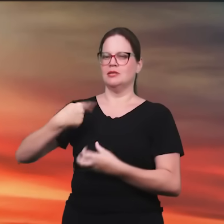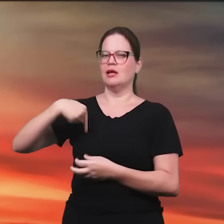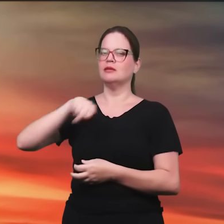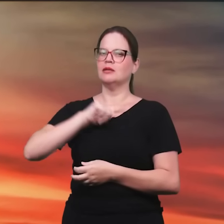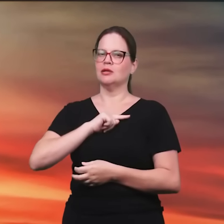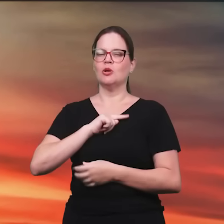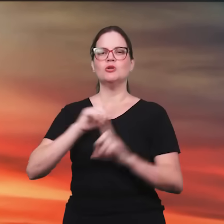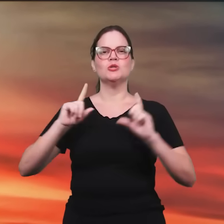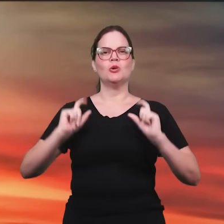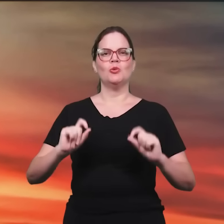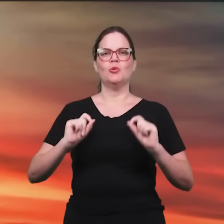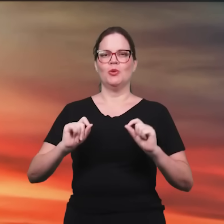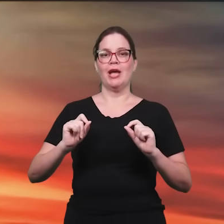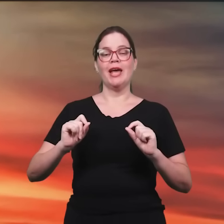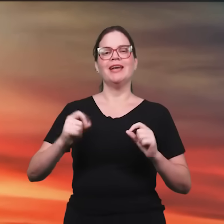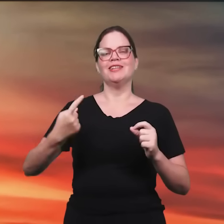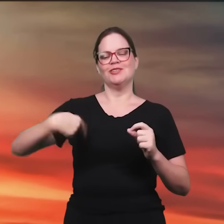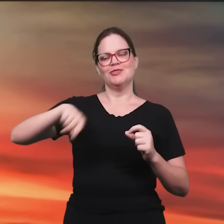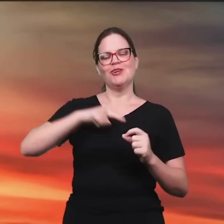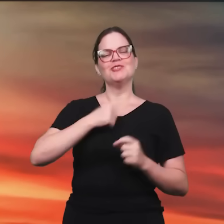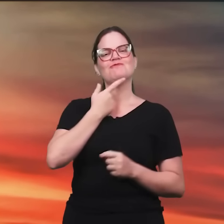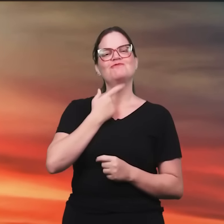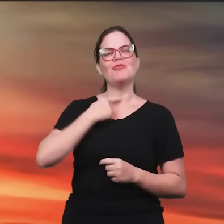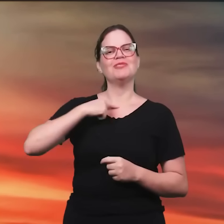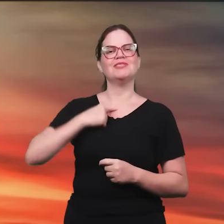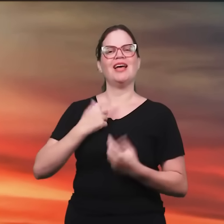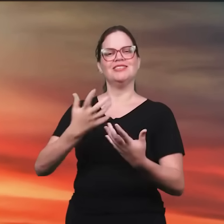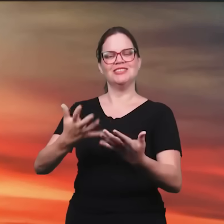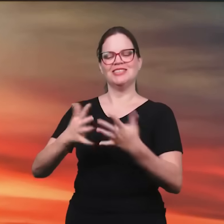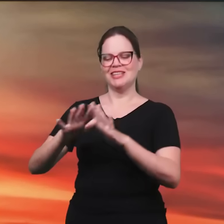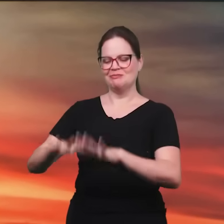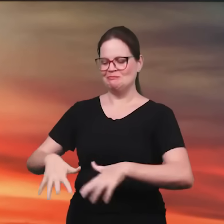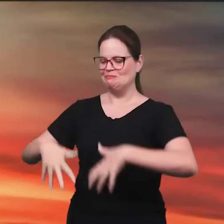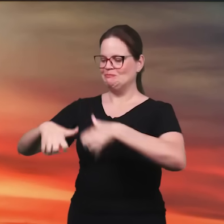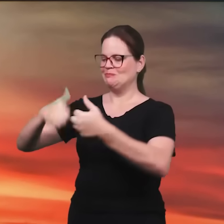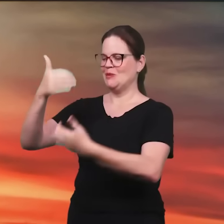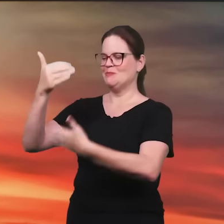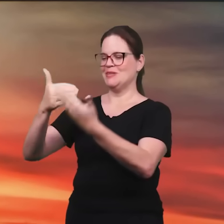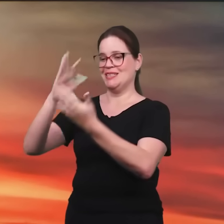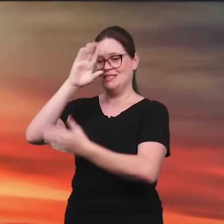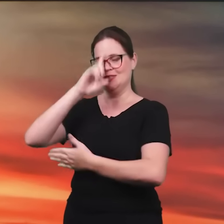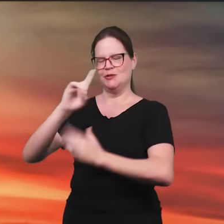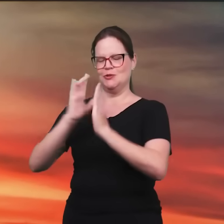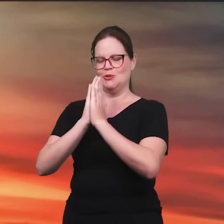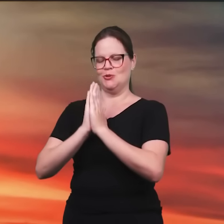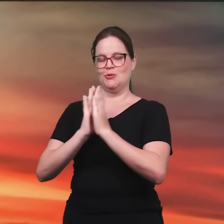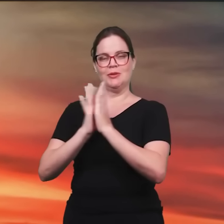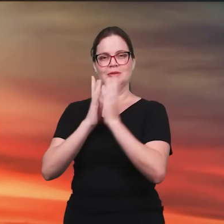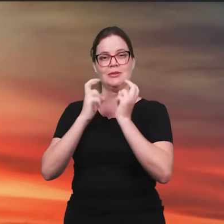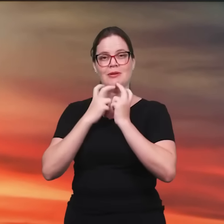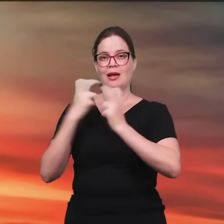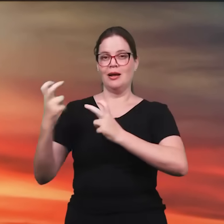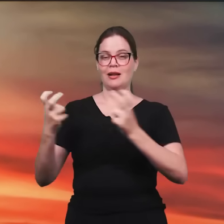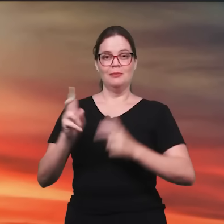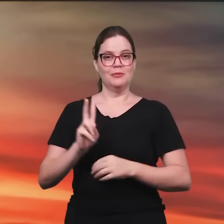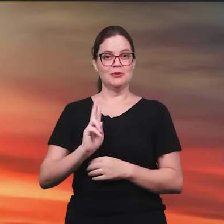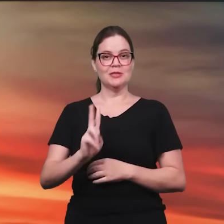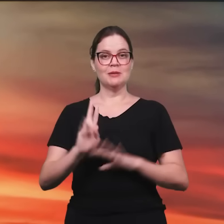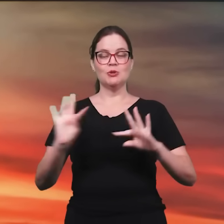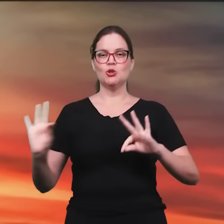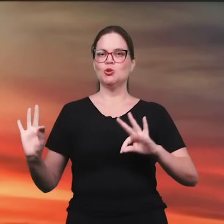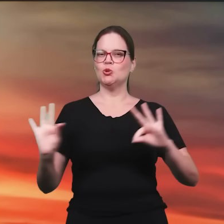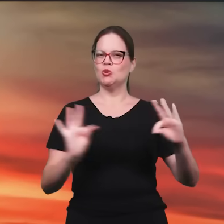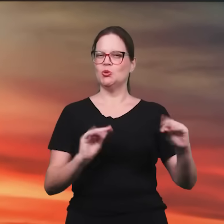nossos corações é o desejo de estar aos pés do Senhor, em oração, em súplica,